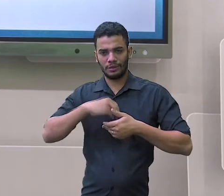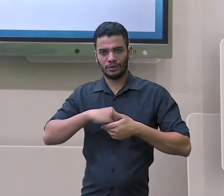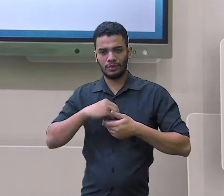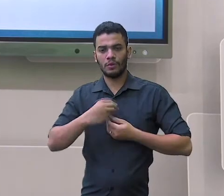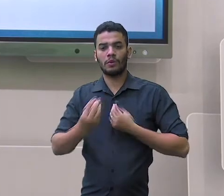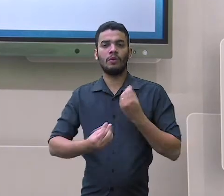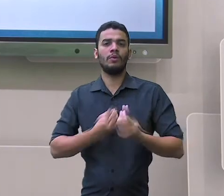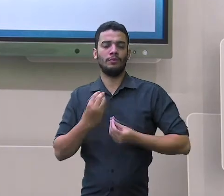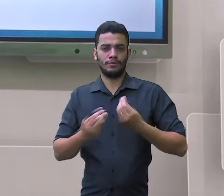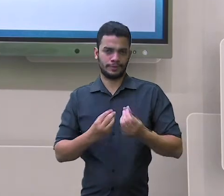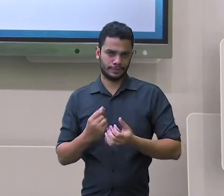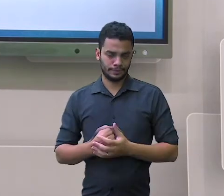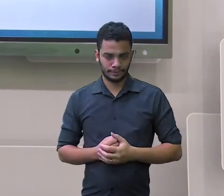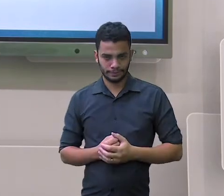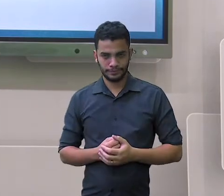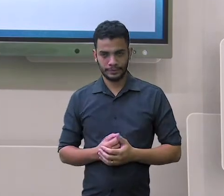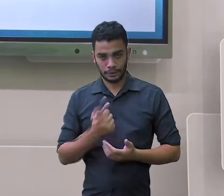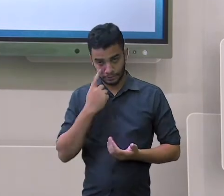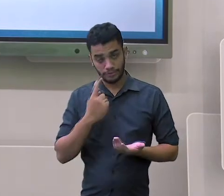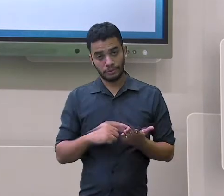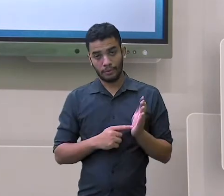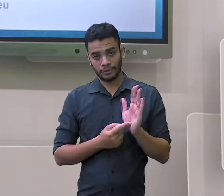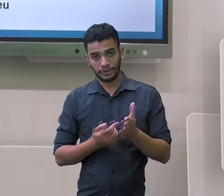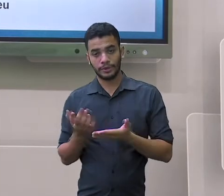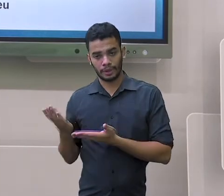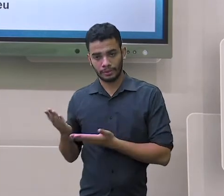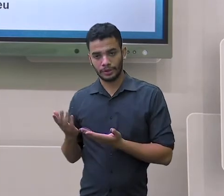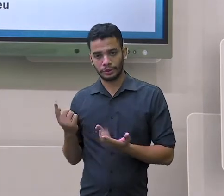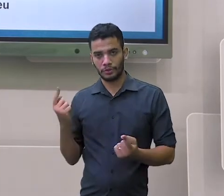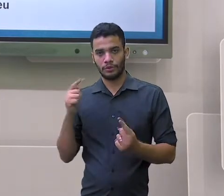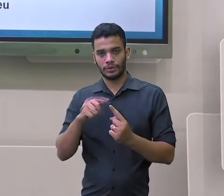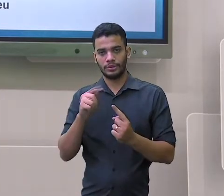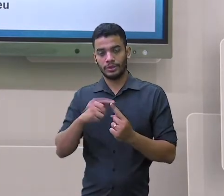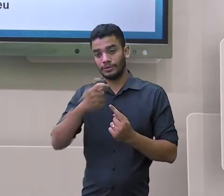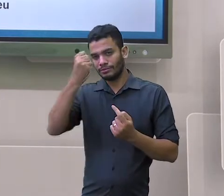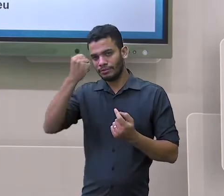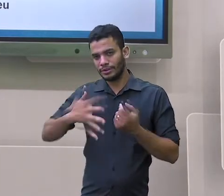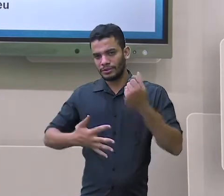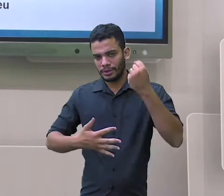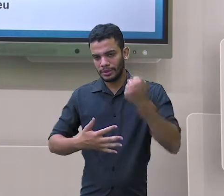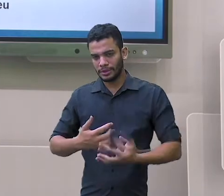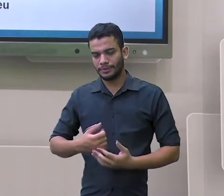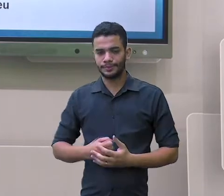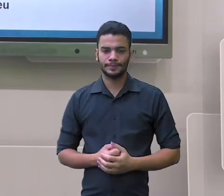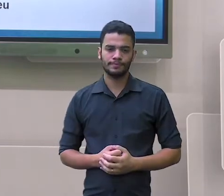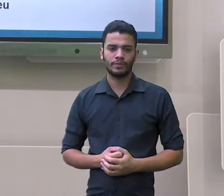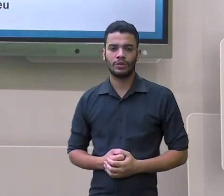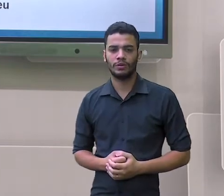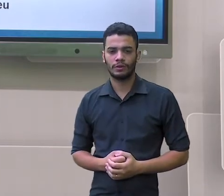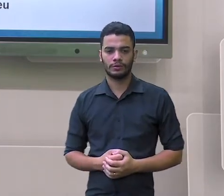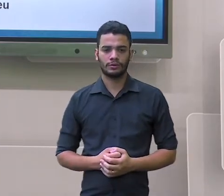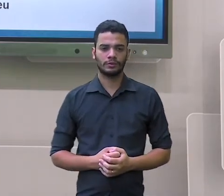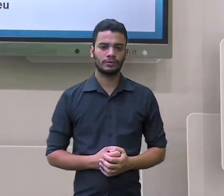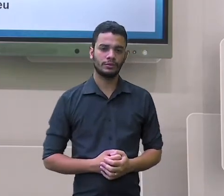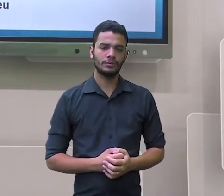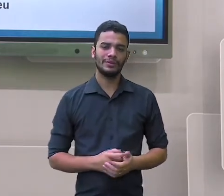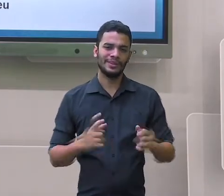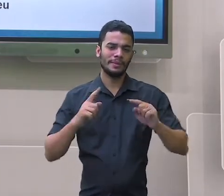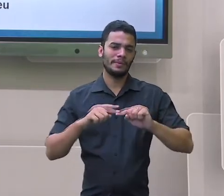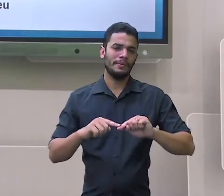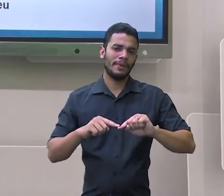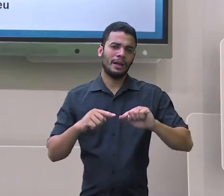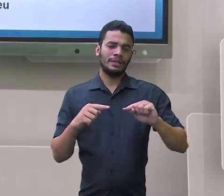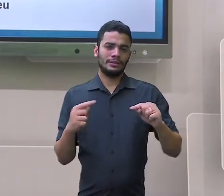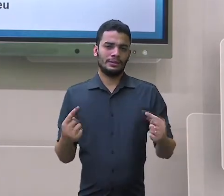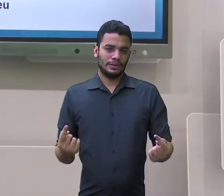gente compreender melhor isto aí. Então, para que